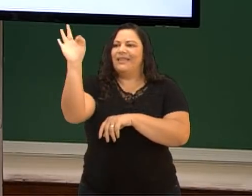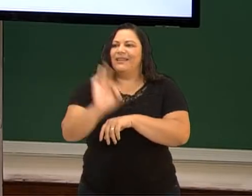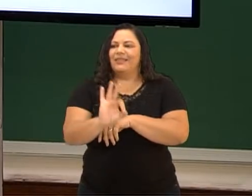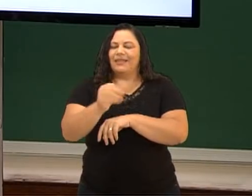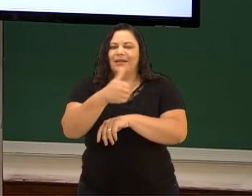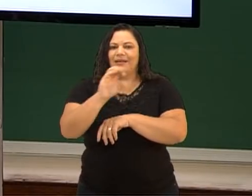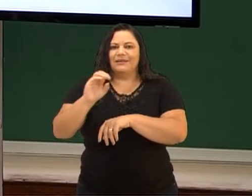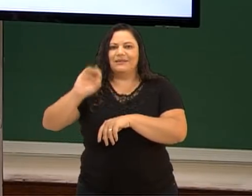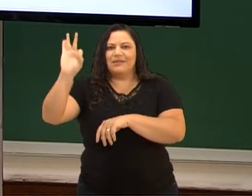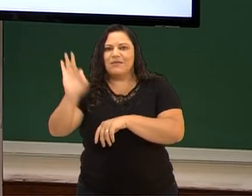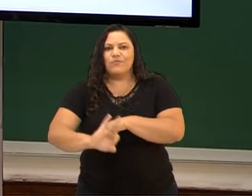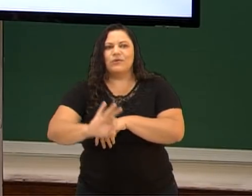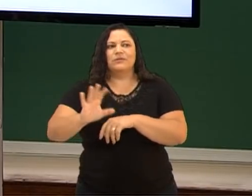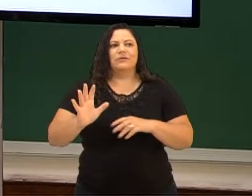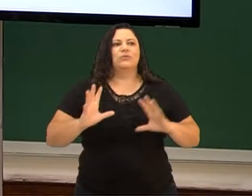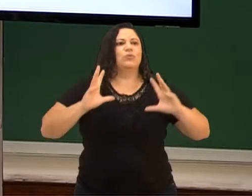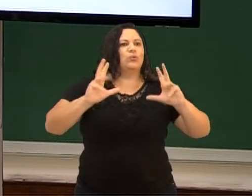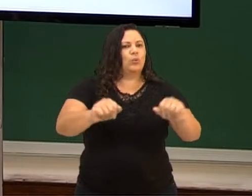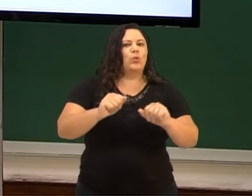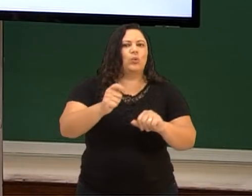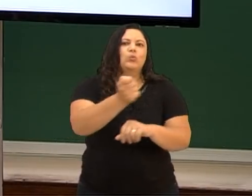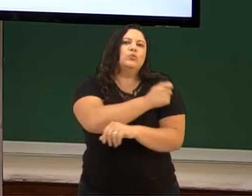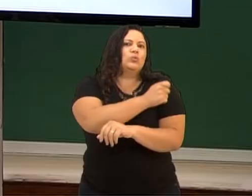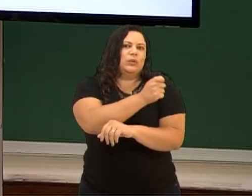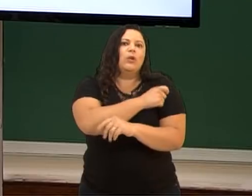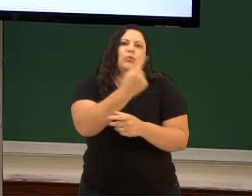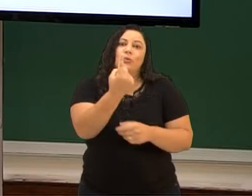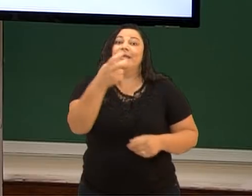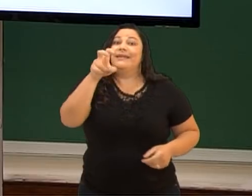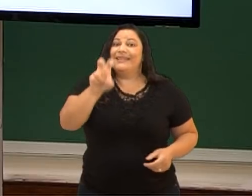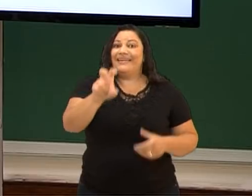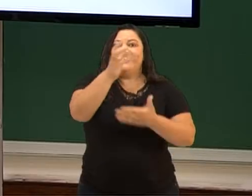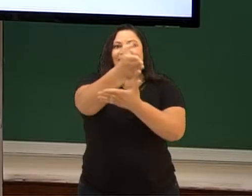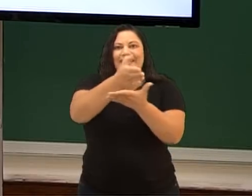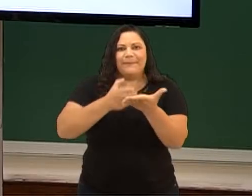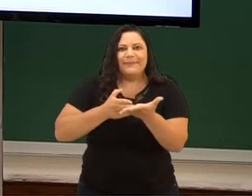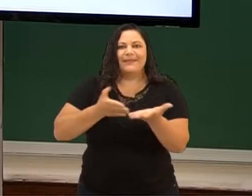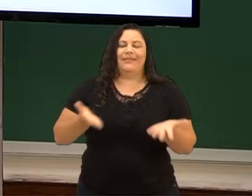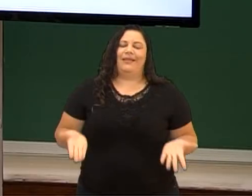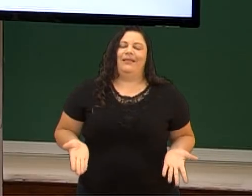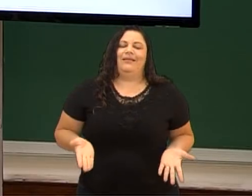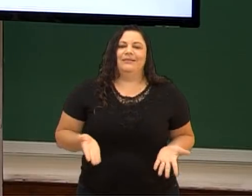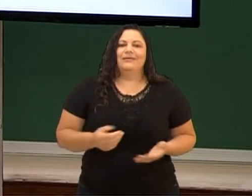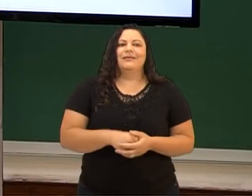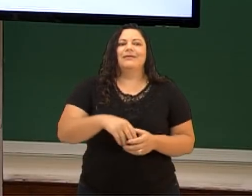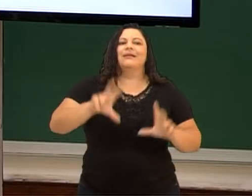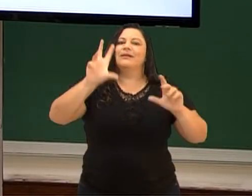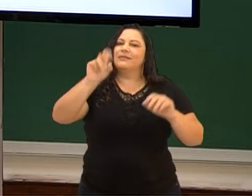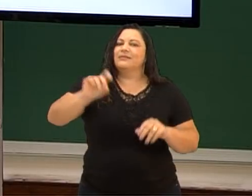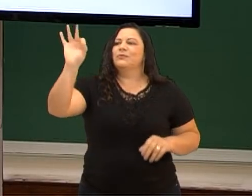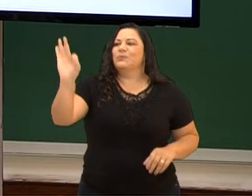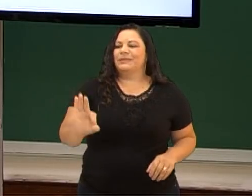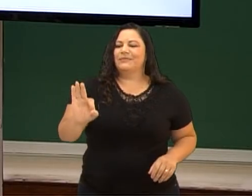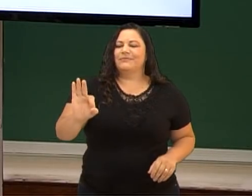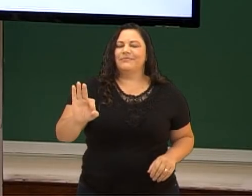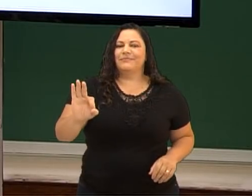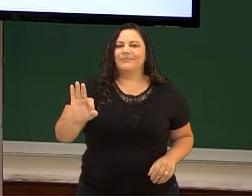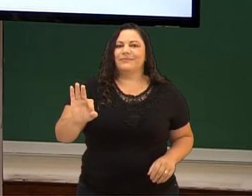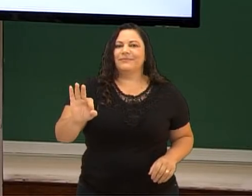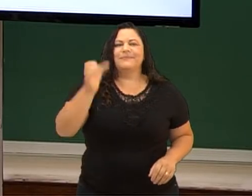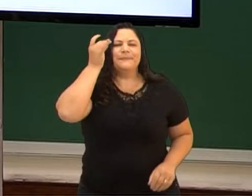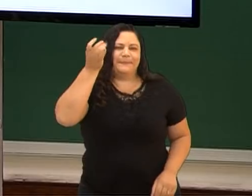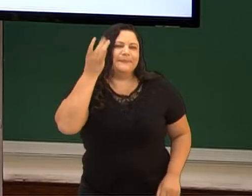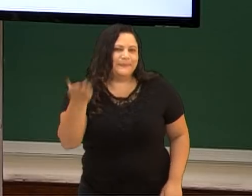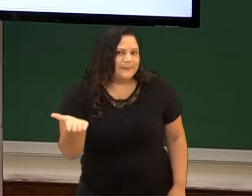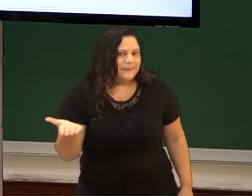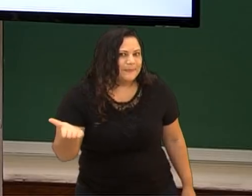todos os alunos da turma da professora, 15 é a metade, ou seja, 50%, ok? Essa ficou fácil,